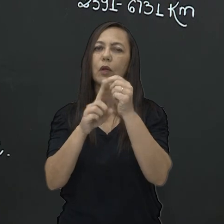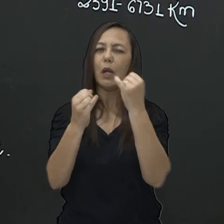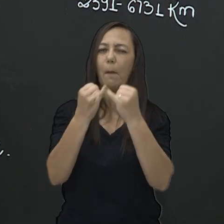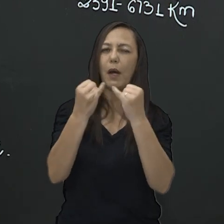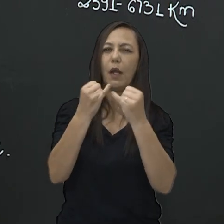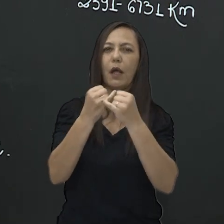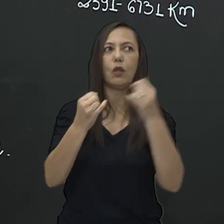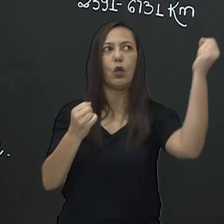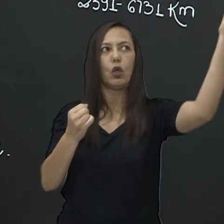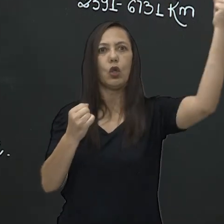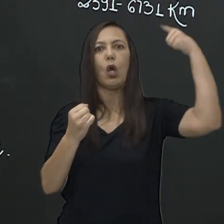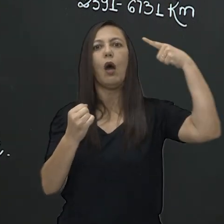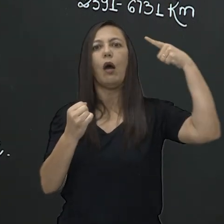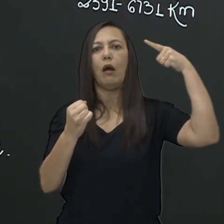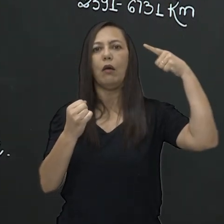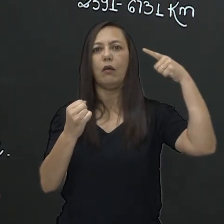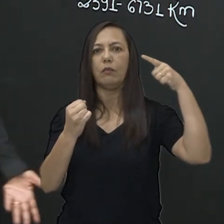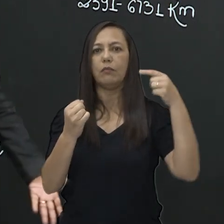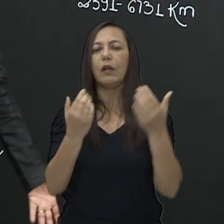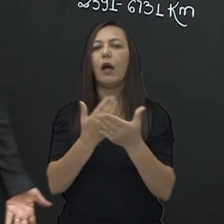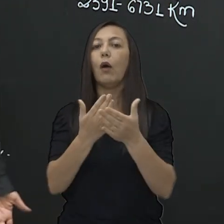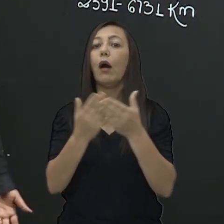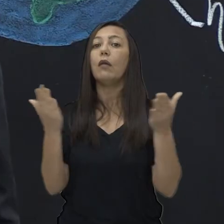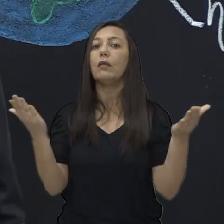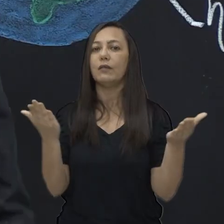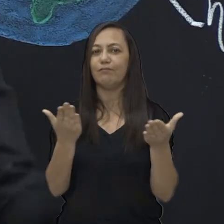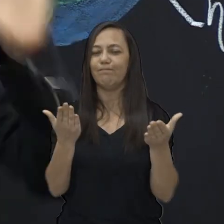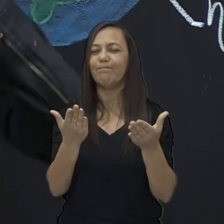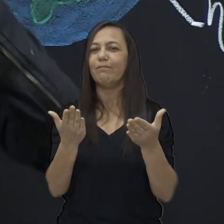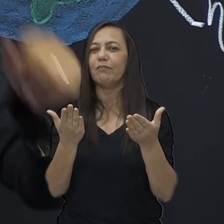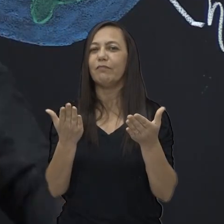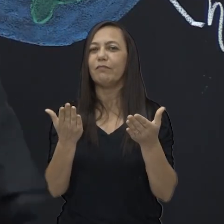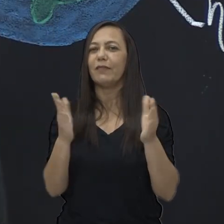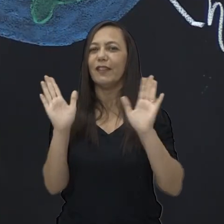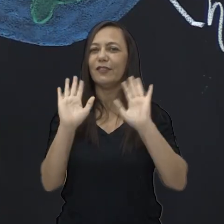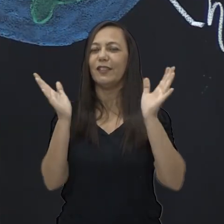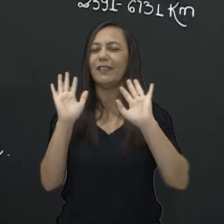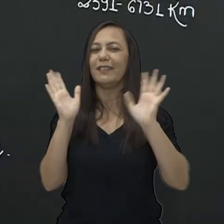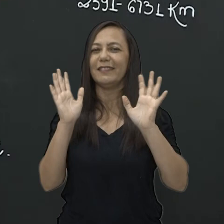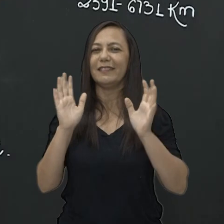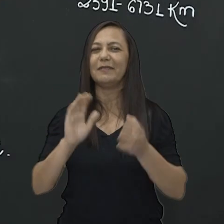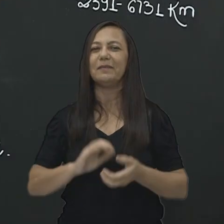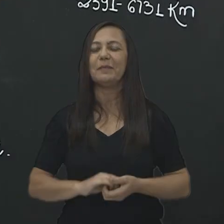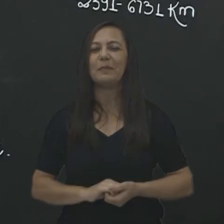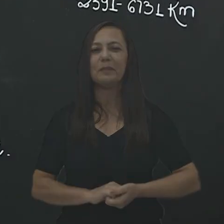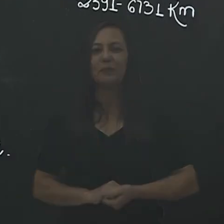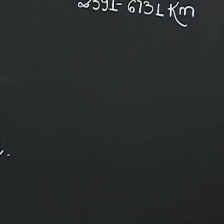Entendido? Podemos fechar nossa aula de hoje? Então ficamos por aqui e até a próxima!